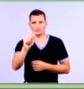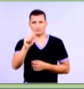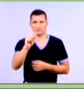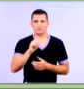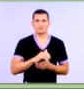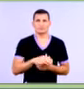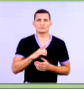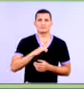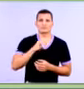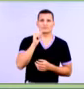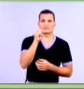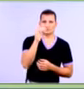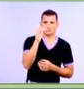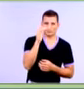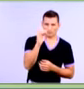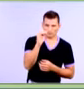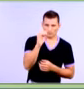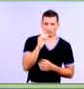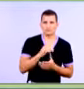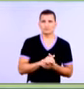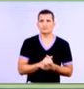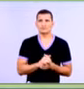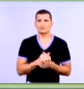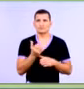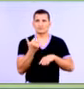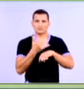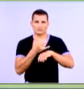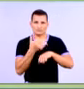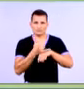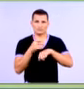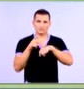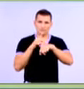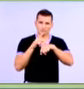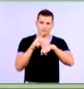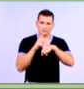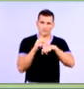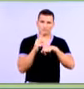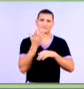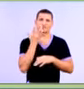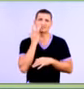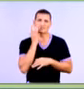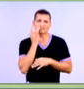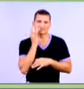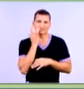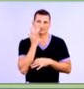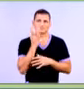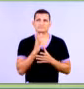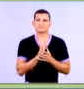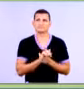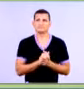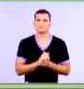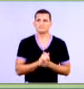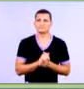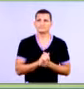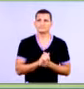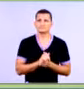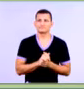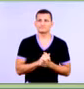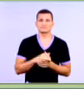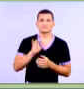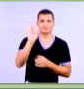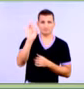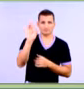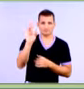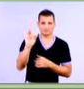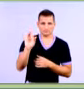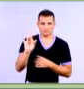O aço, o cobre, o ferro, a prata e o ouro. Olha lá, eu colocando ele na minha lista estática. Cada um